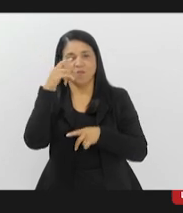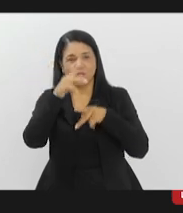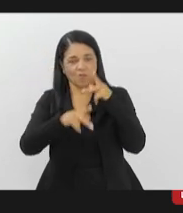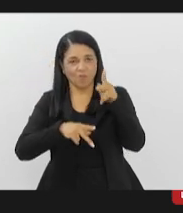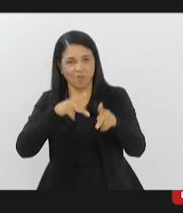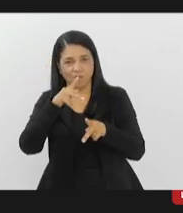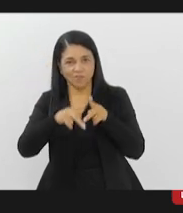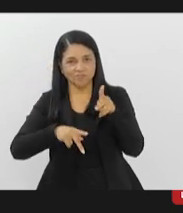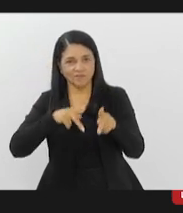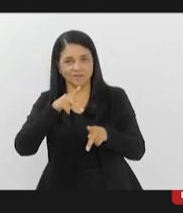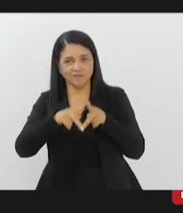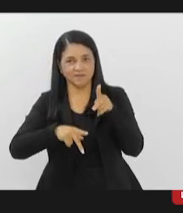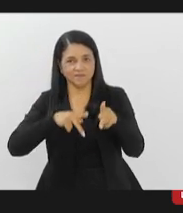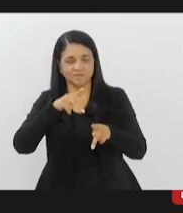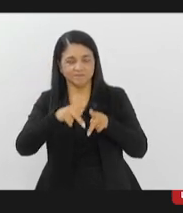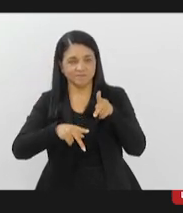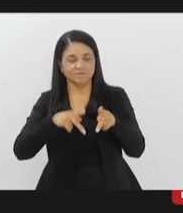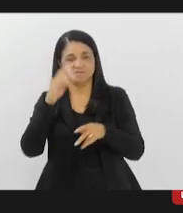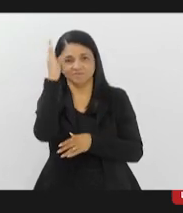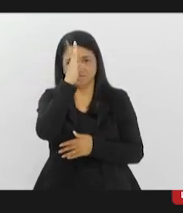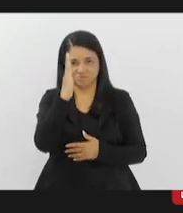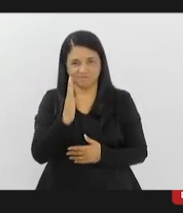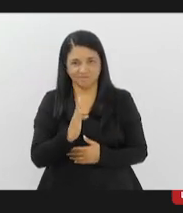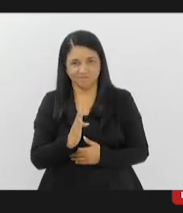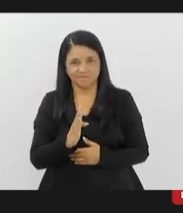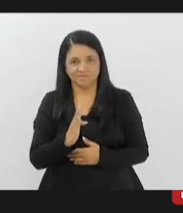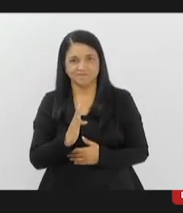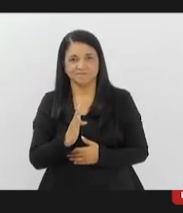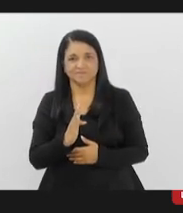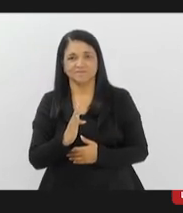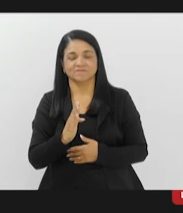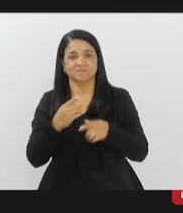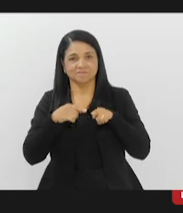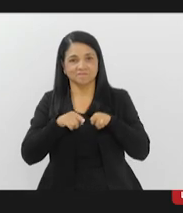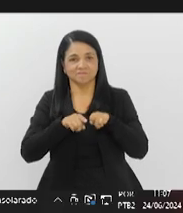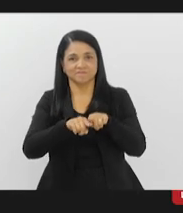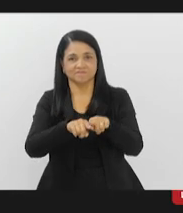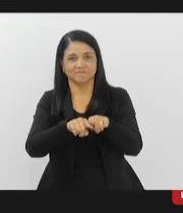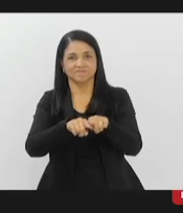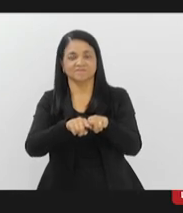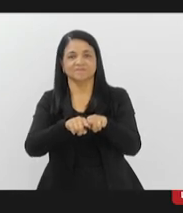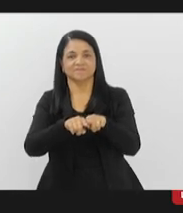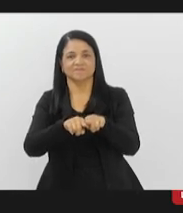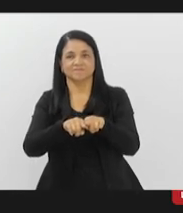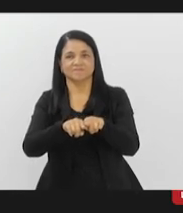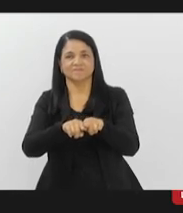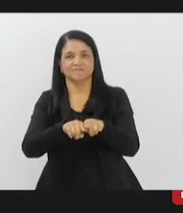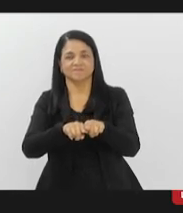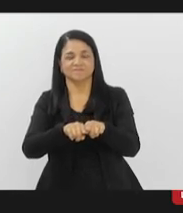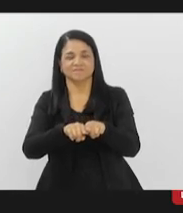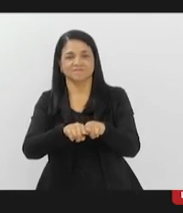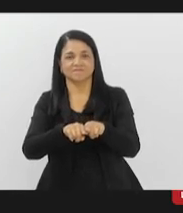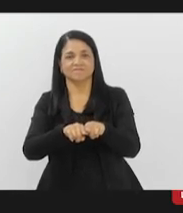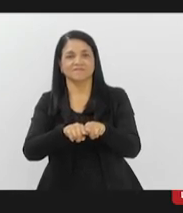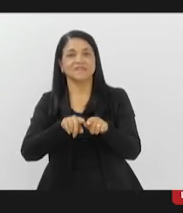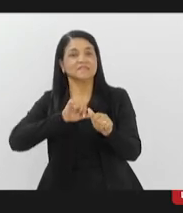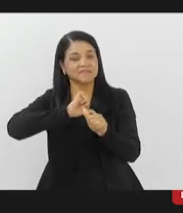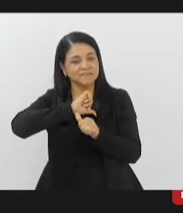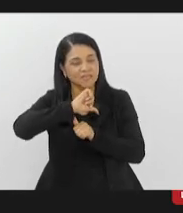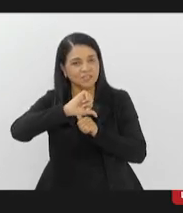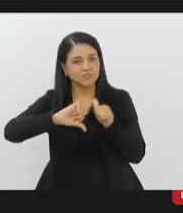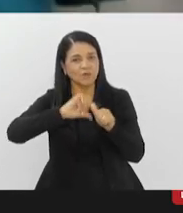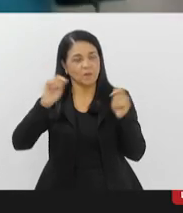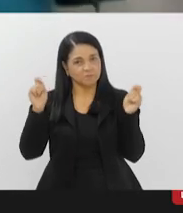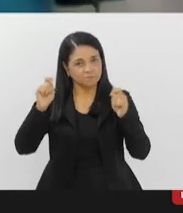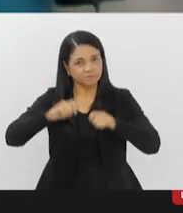irmão brasileiro, aos nossos parceiros, e que possamos transformar